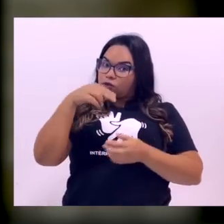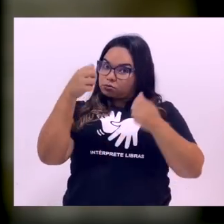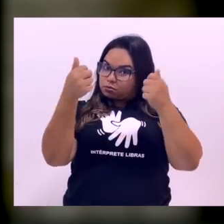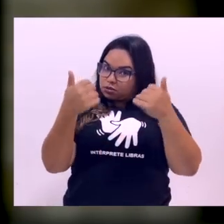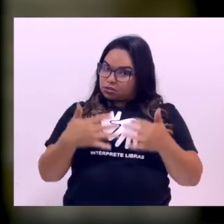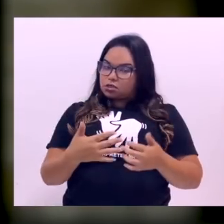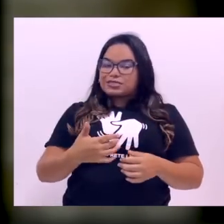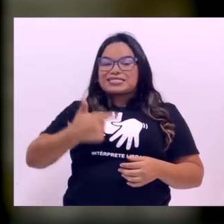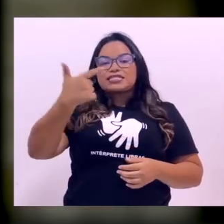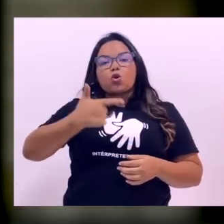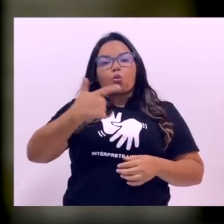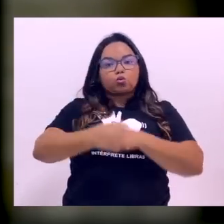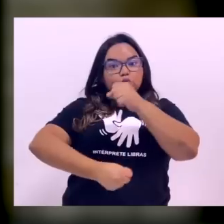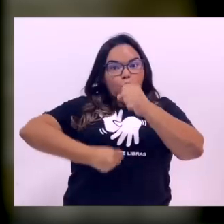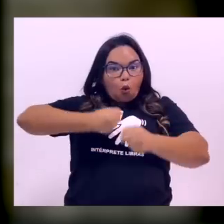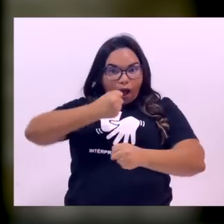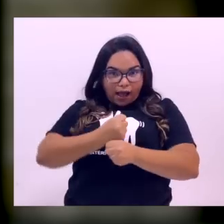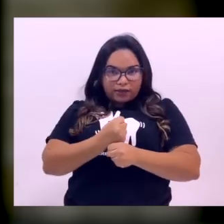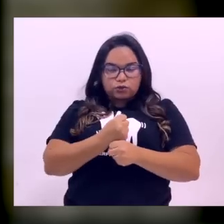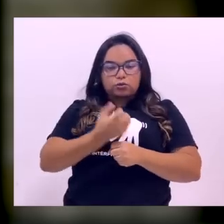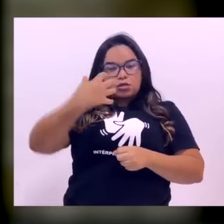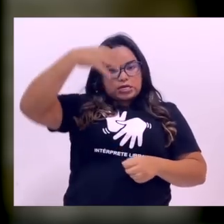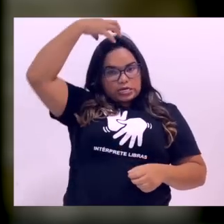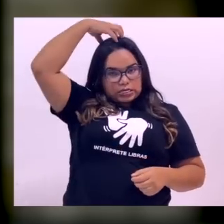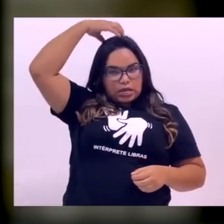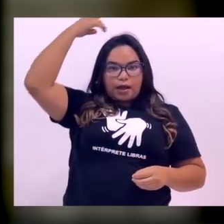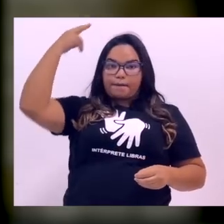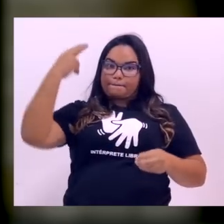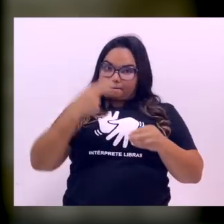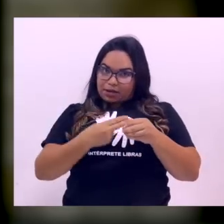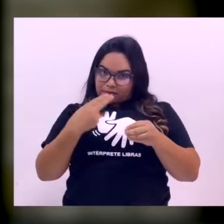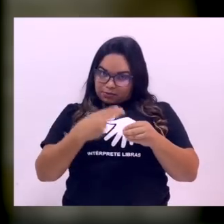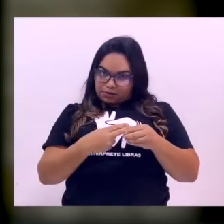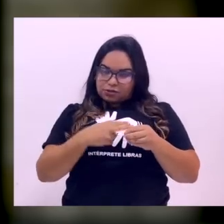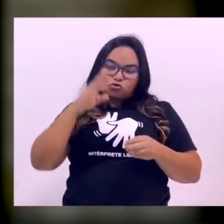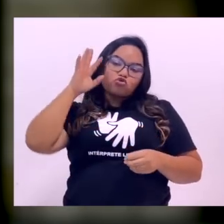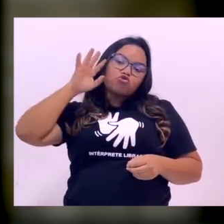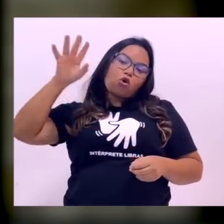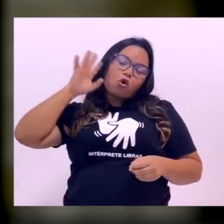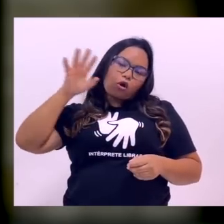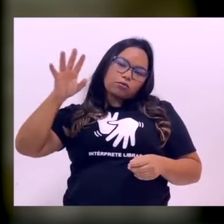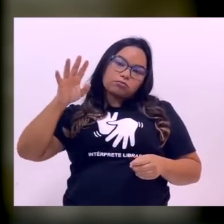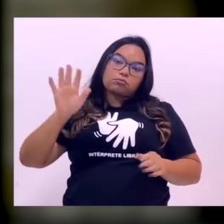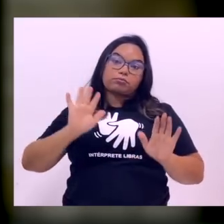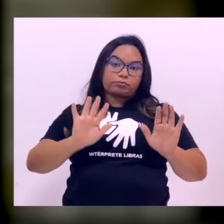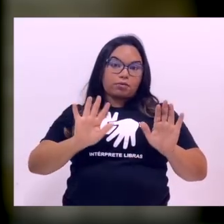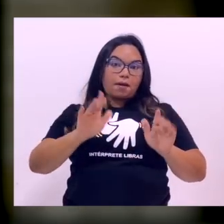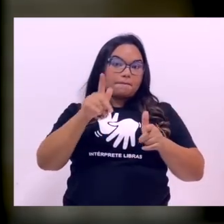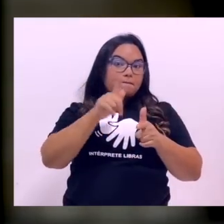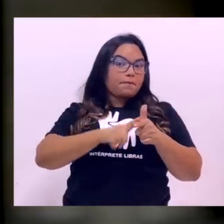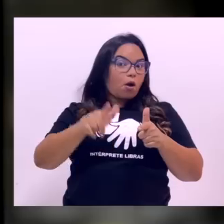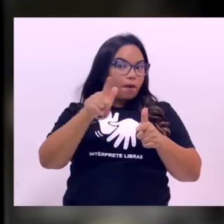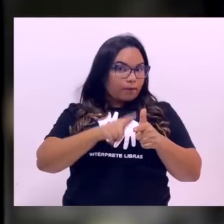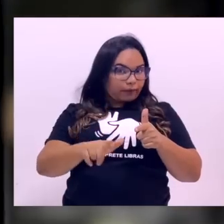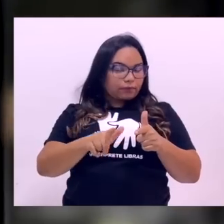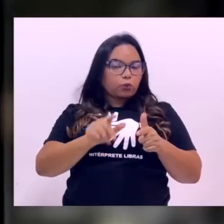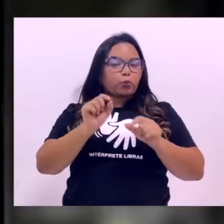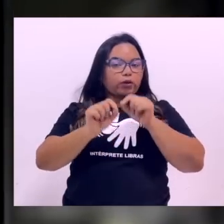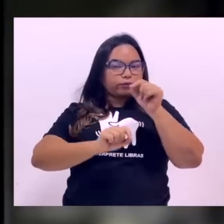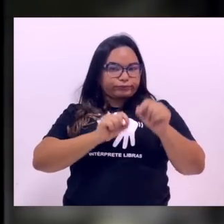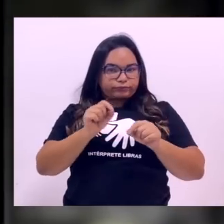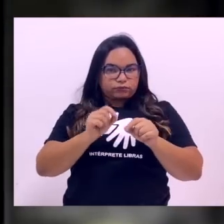de Nabucodonosor, Nabucodonosor teve sonhos. Agora, nós temos um problema aqui.